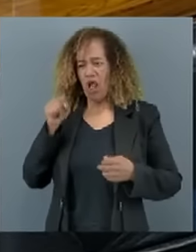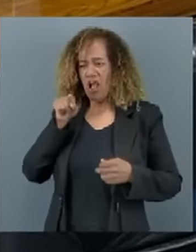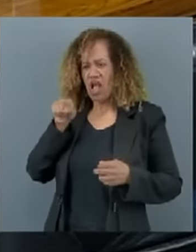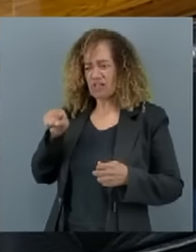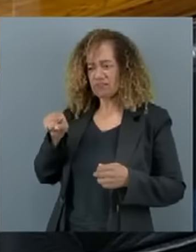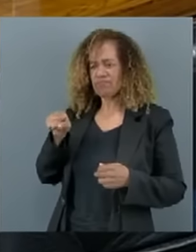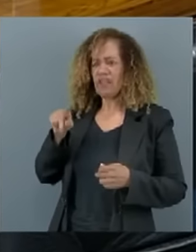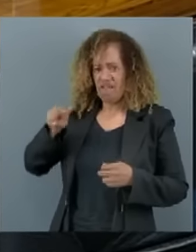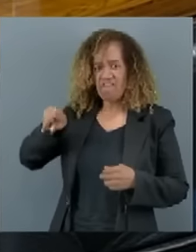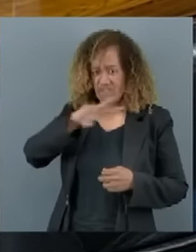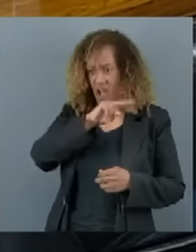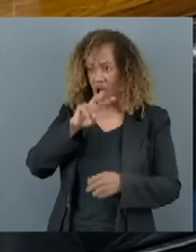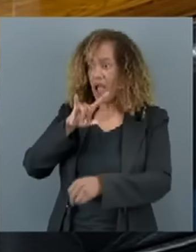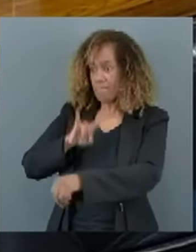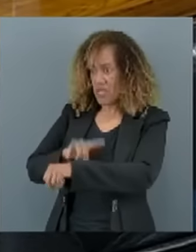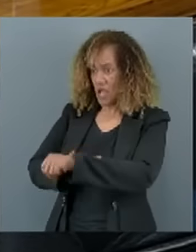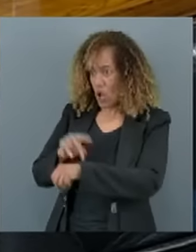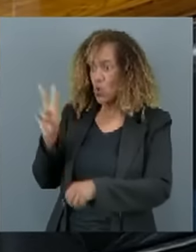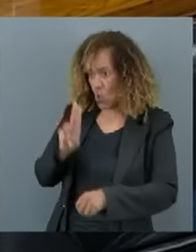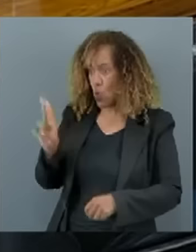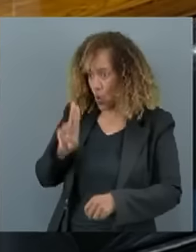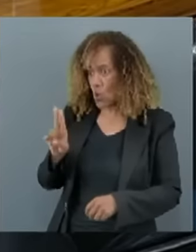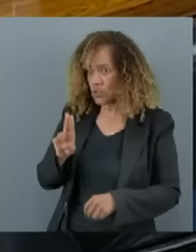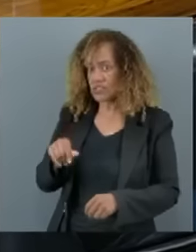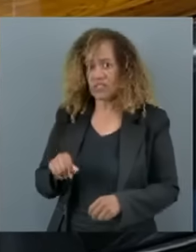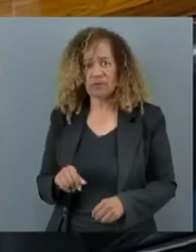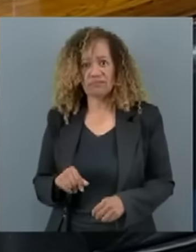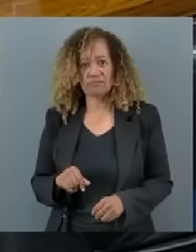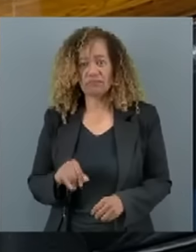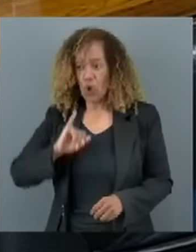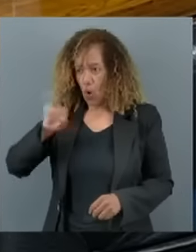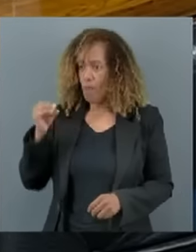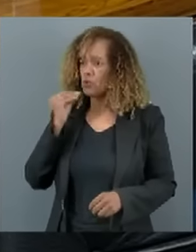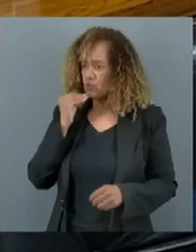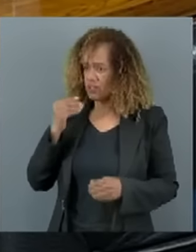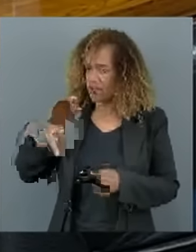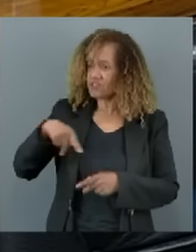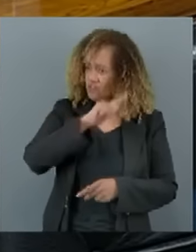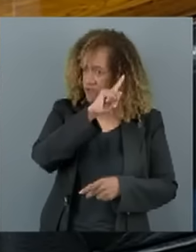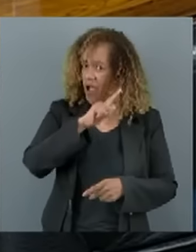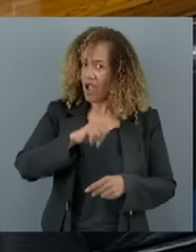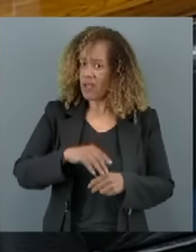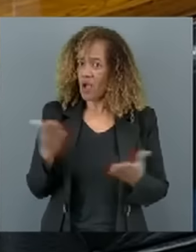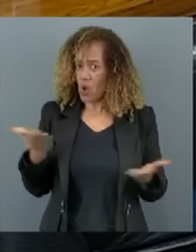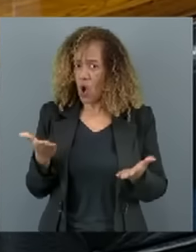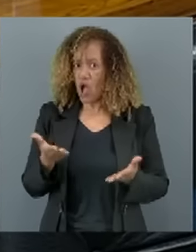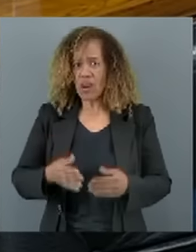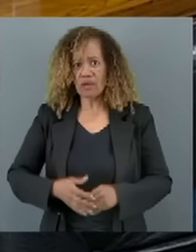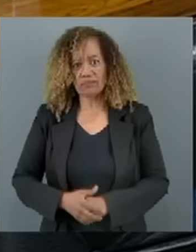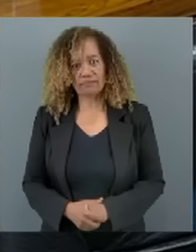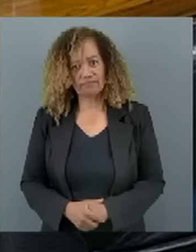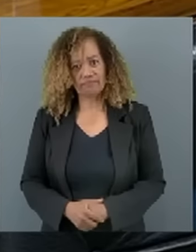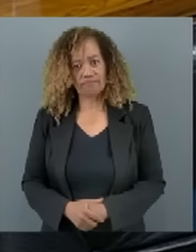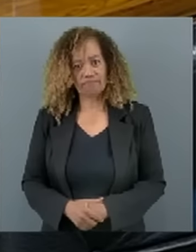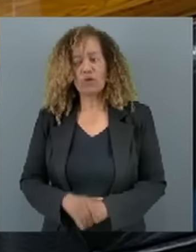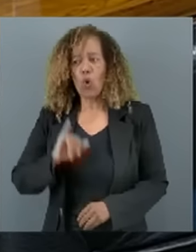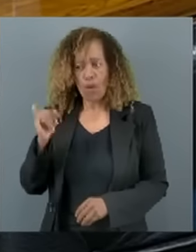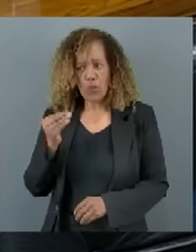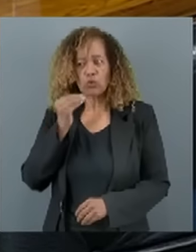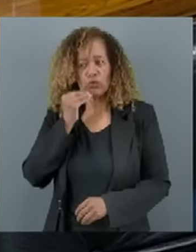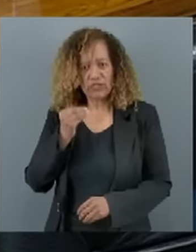vai no banheiro a senhora vai ao banheiro eu tive oportunidade de ir ao banheiro aqui e a